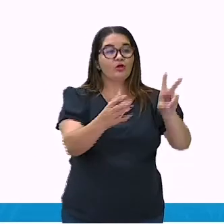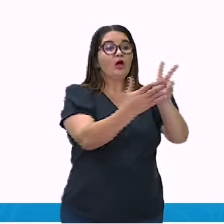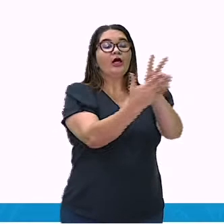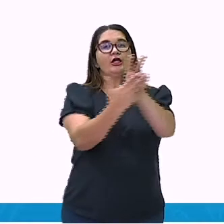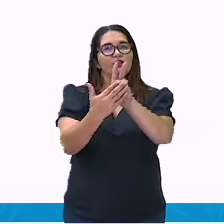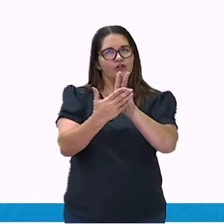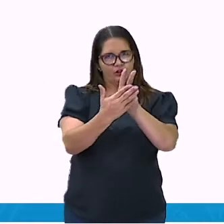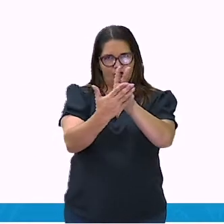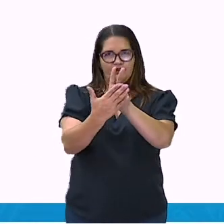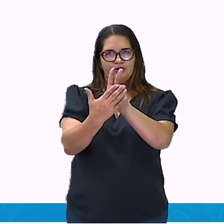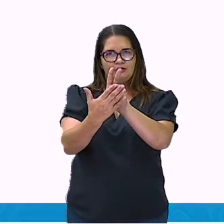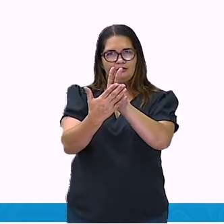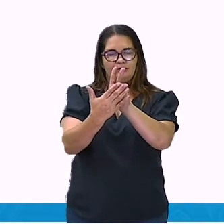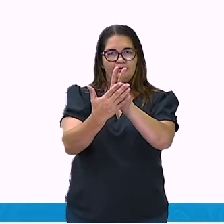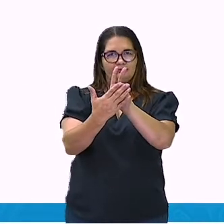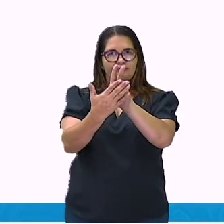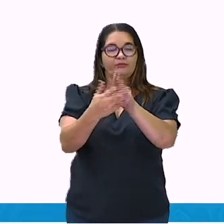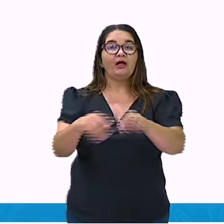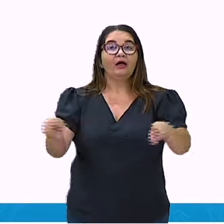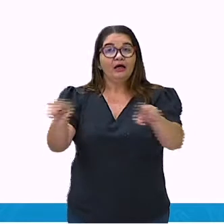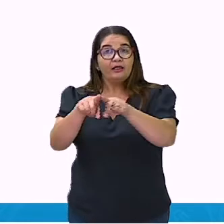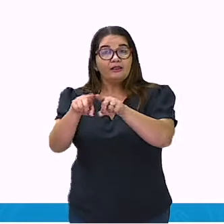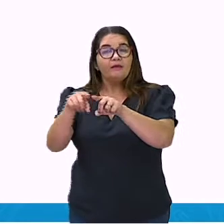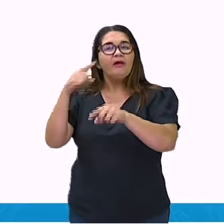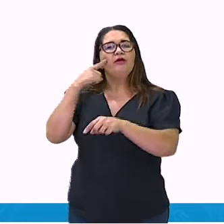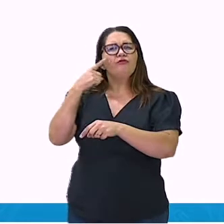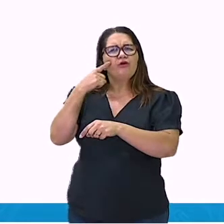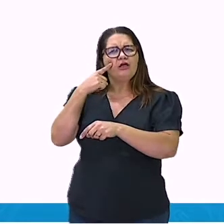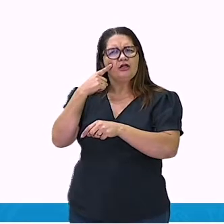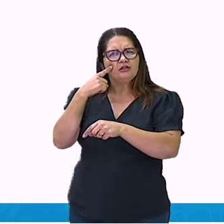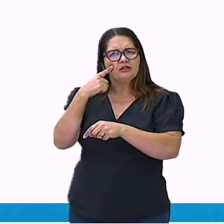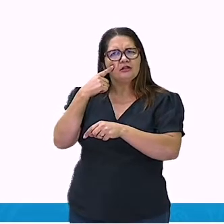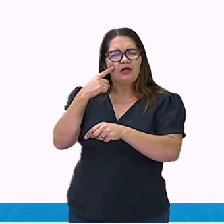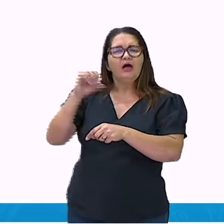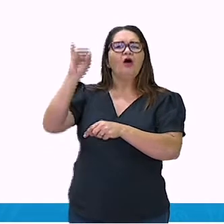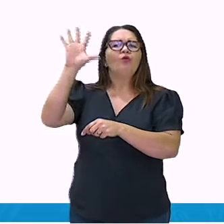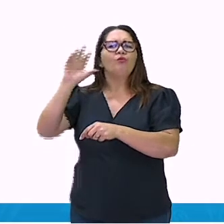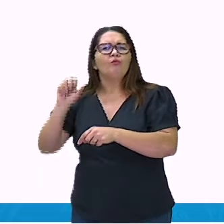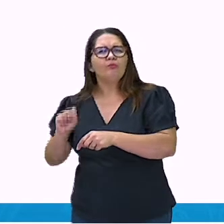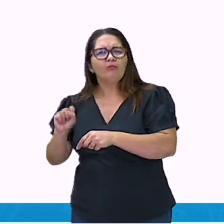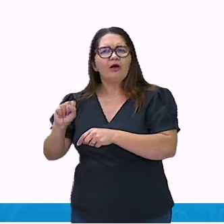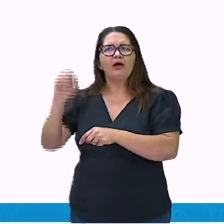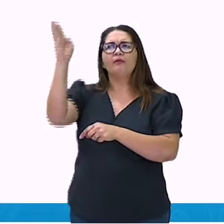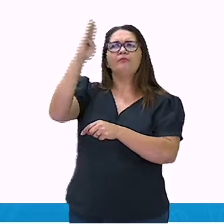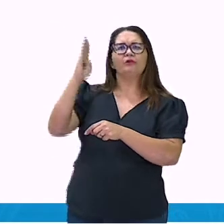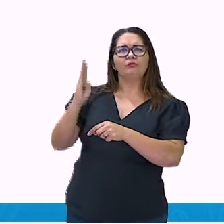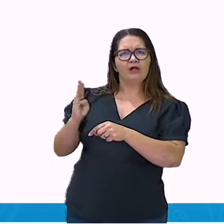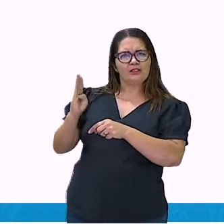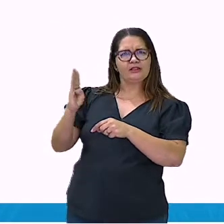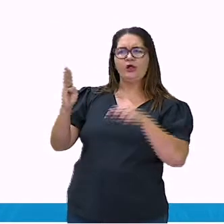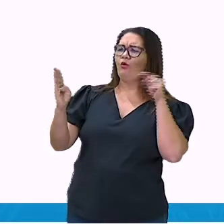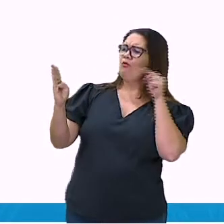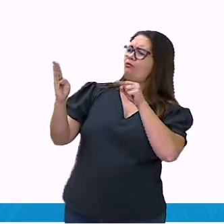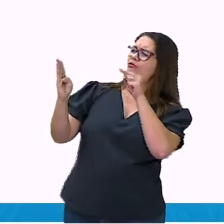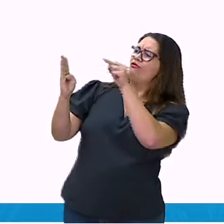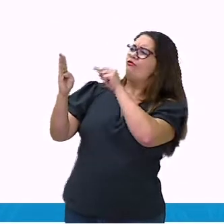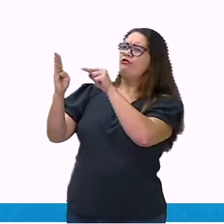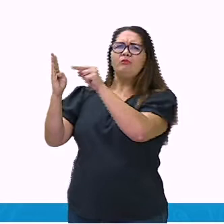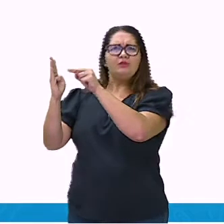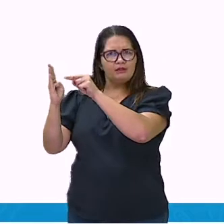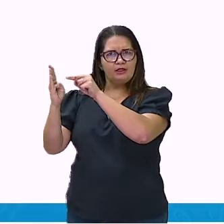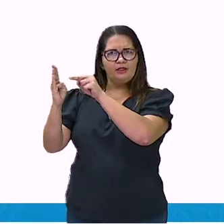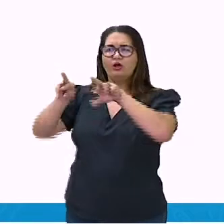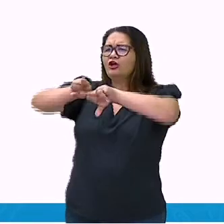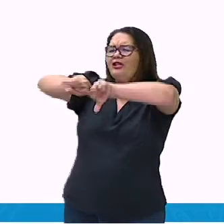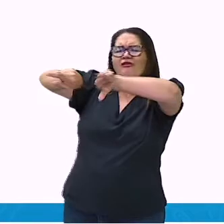indígenas. E pelo mapa aqui do Brasil, nós temos as diversidades de tribos